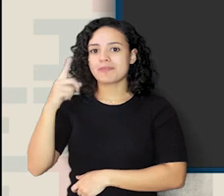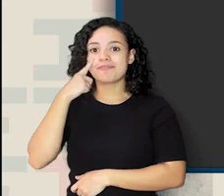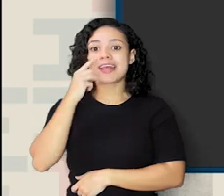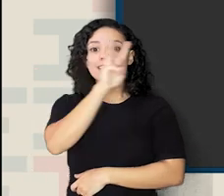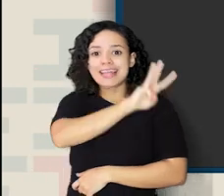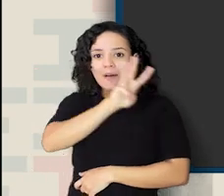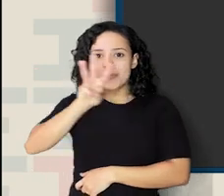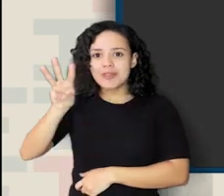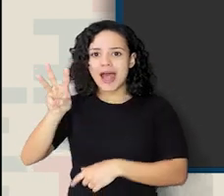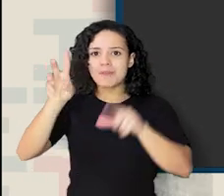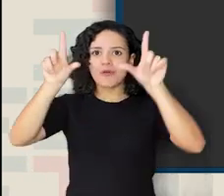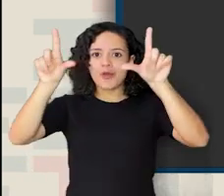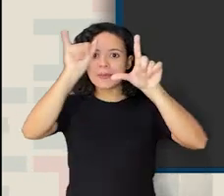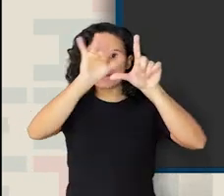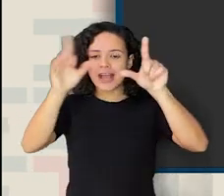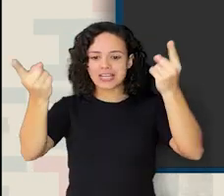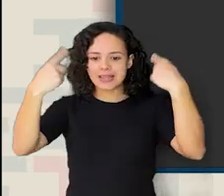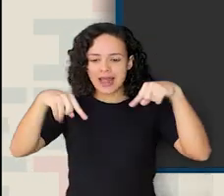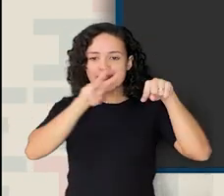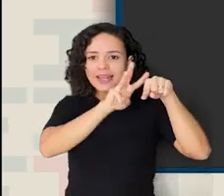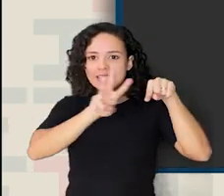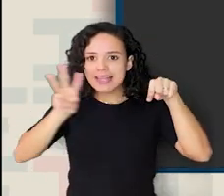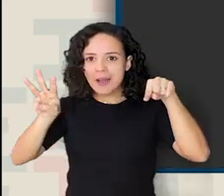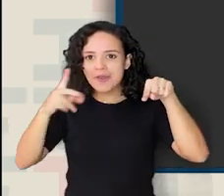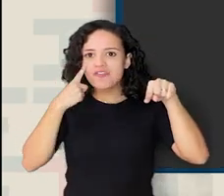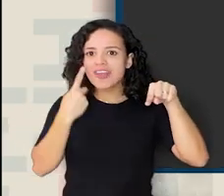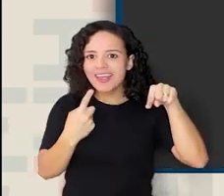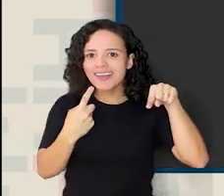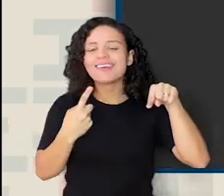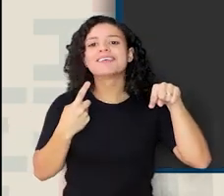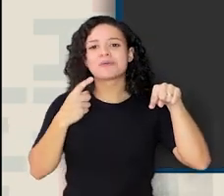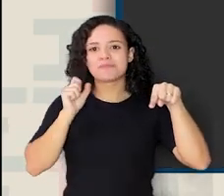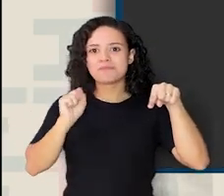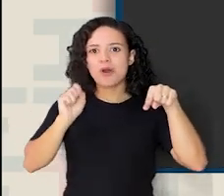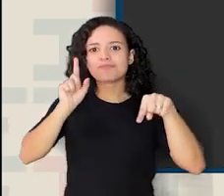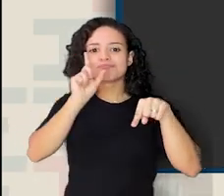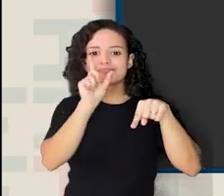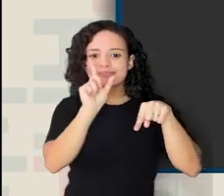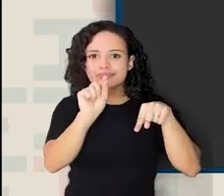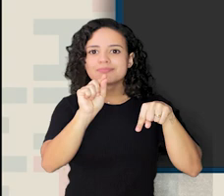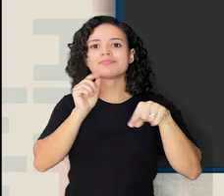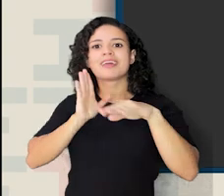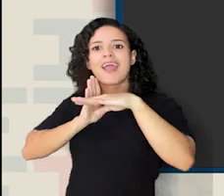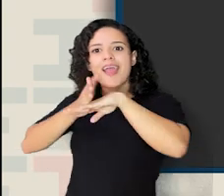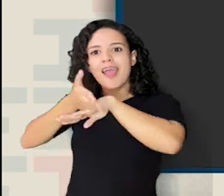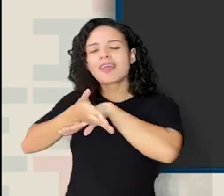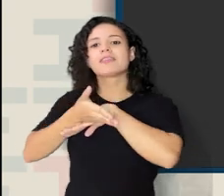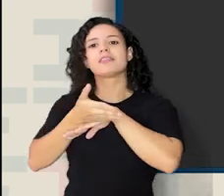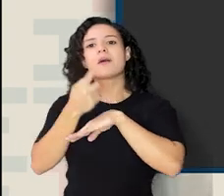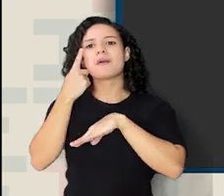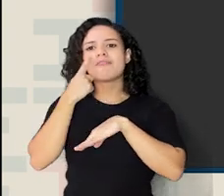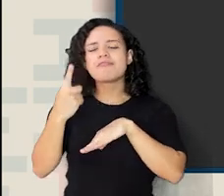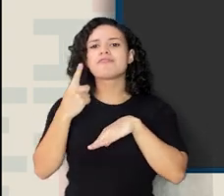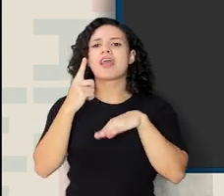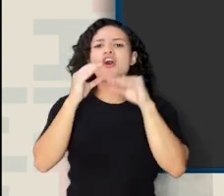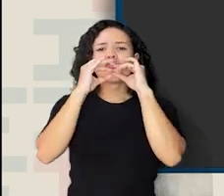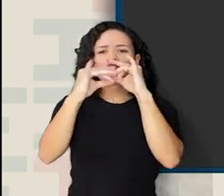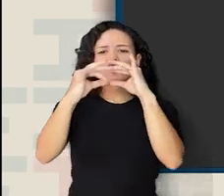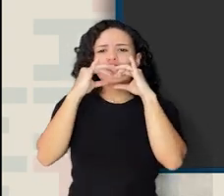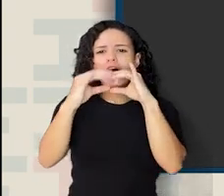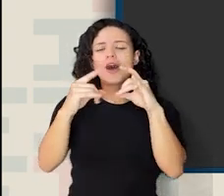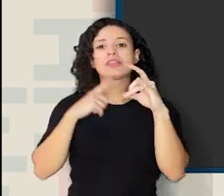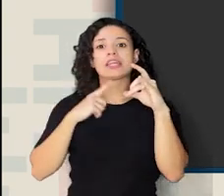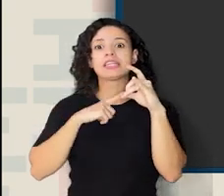grupo, se chama Royal Wind Music, né? E na foto dá para ver como eles estão usando essa família